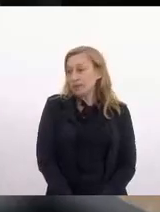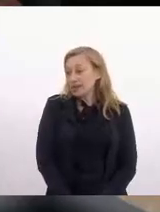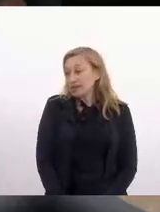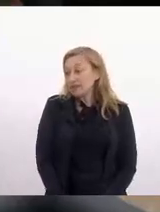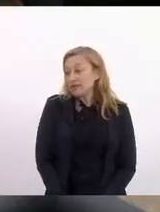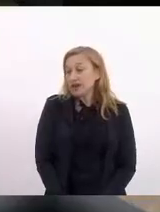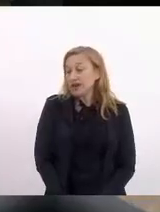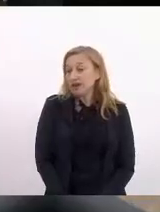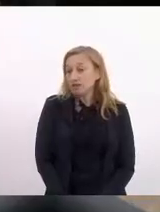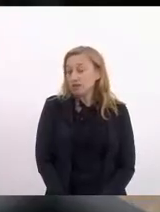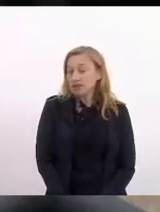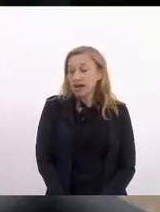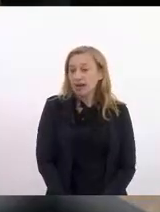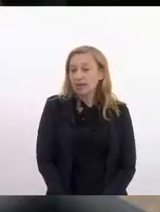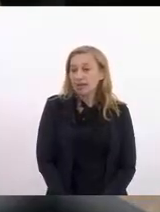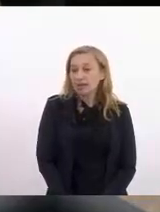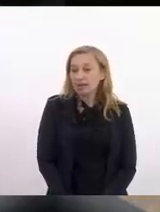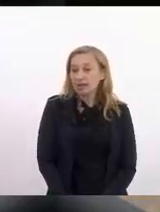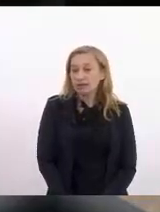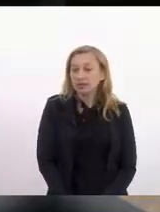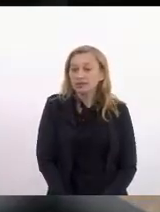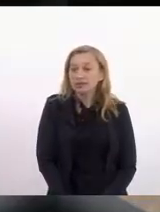Rosane A